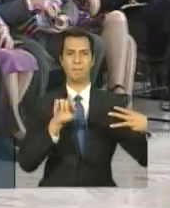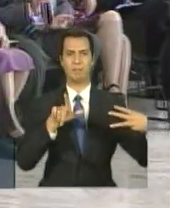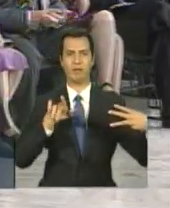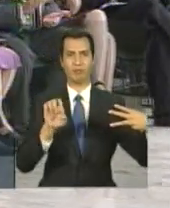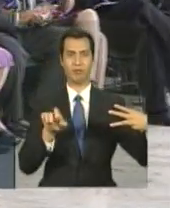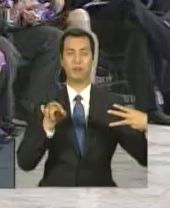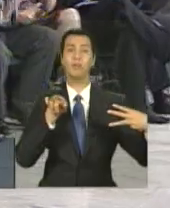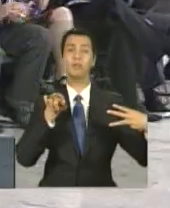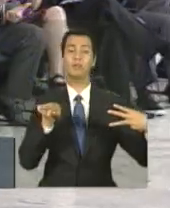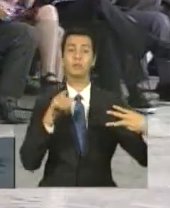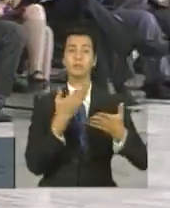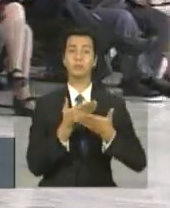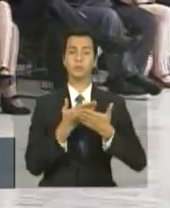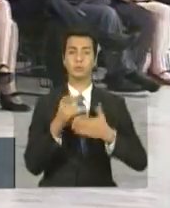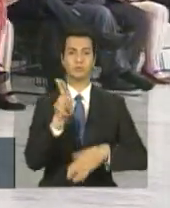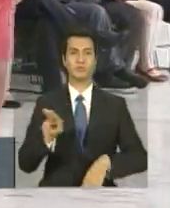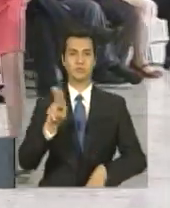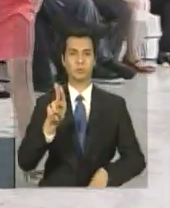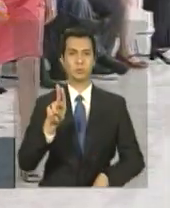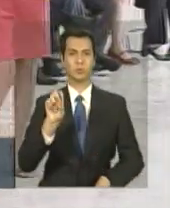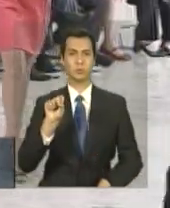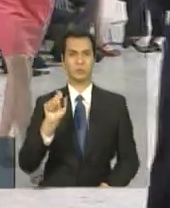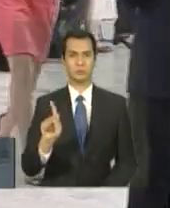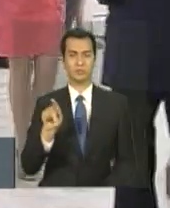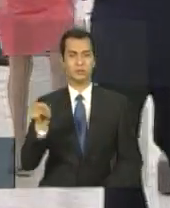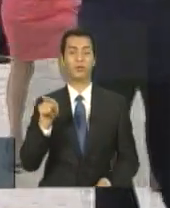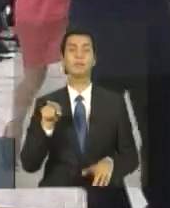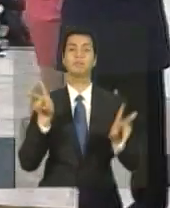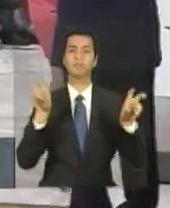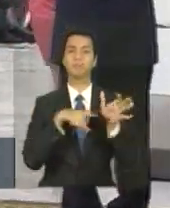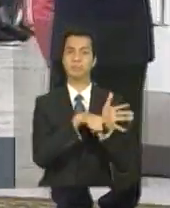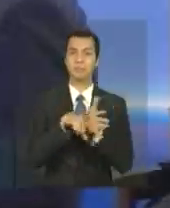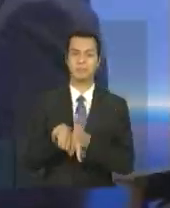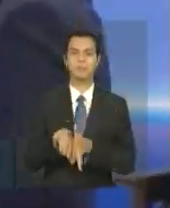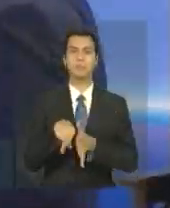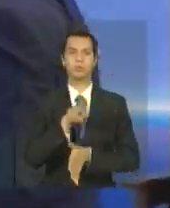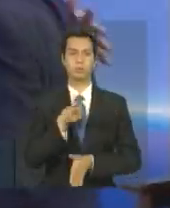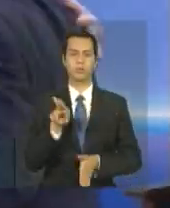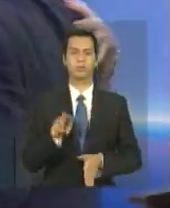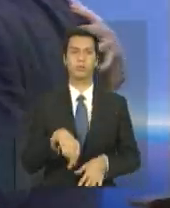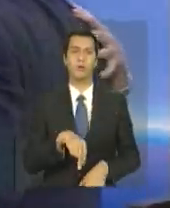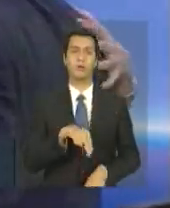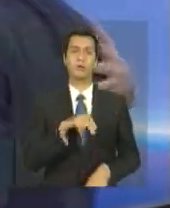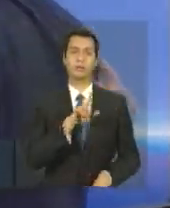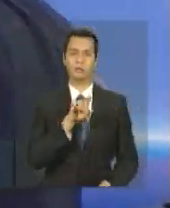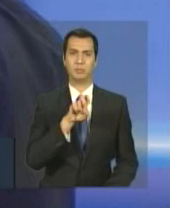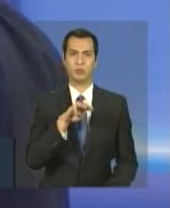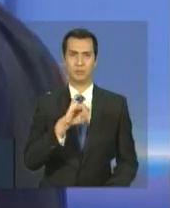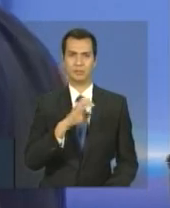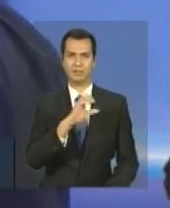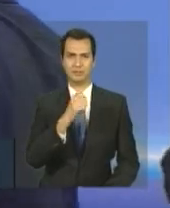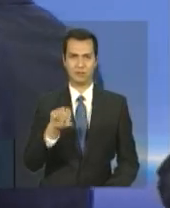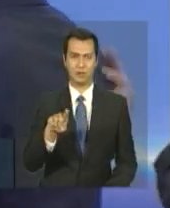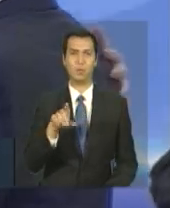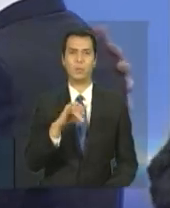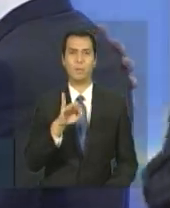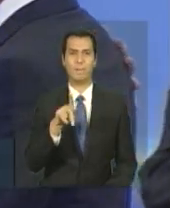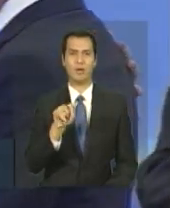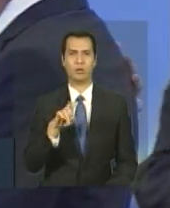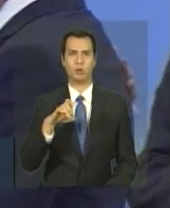de São Paulo, a USP, autora do trabalho Diminuição do Impacto Ambiental dos Resíduos Sólidos